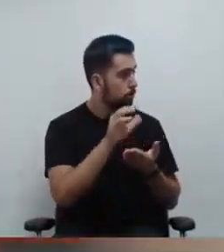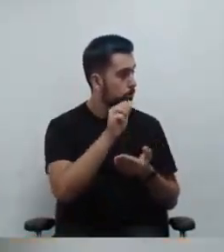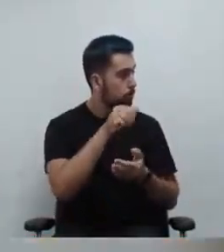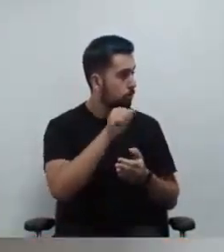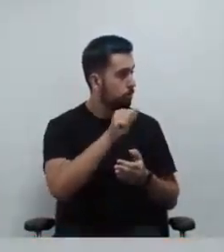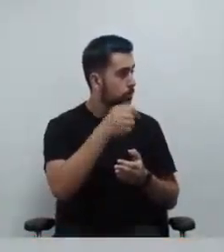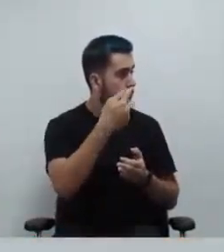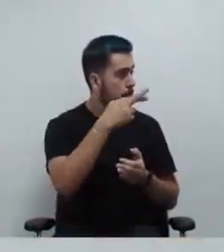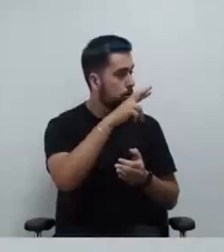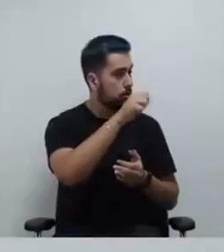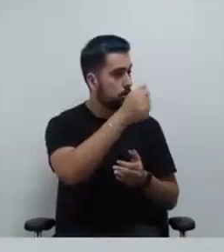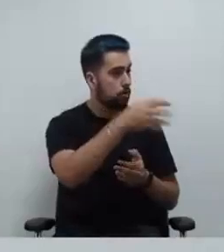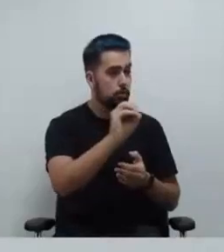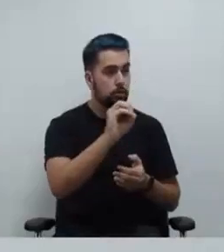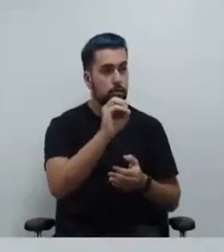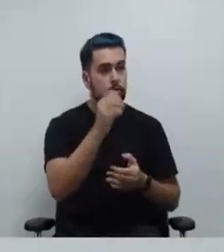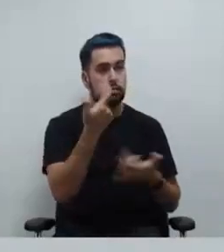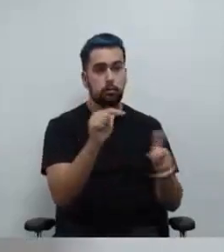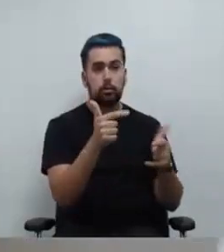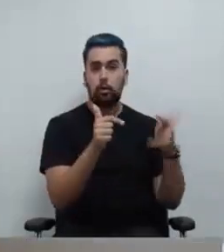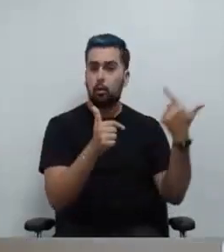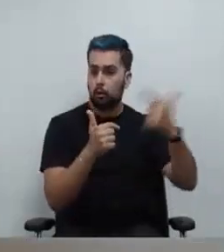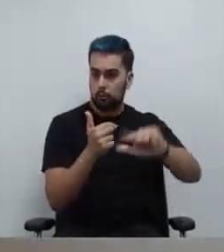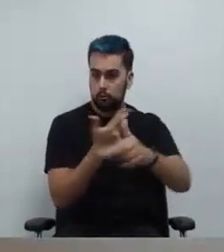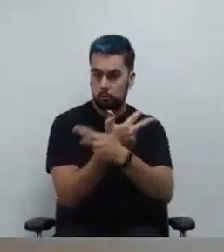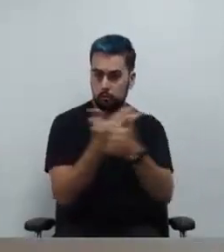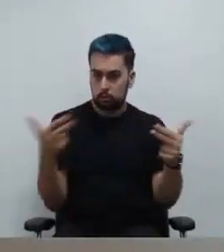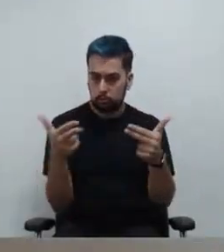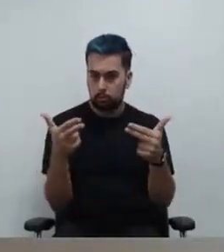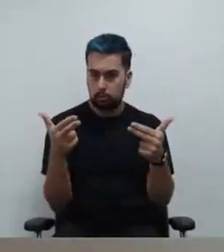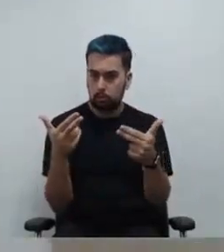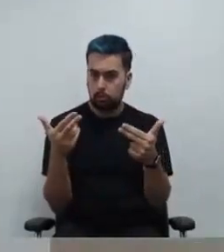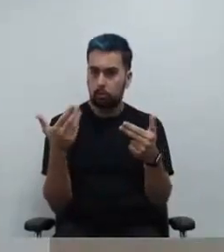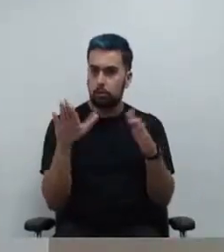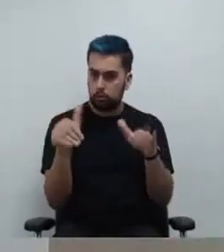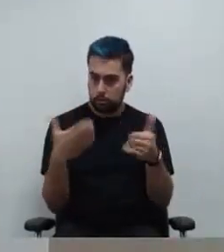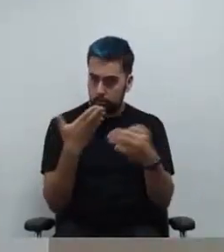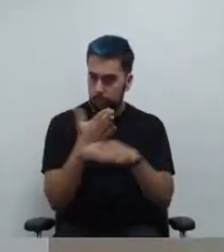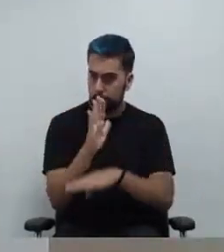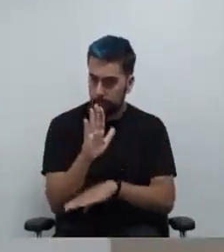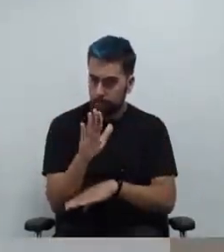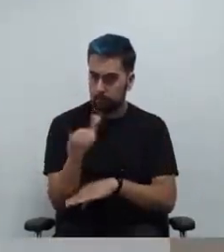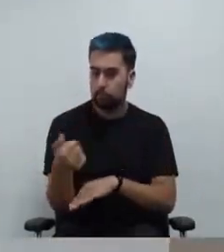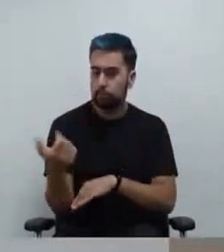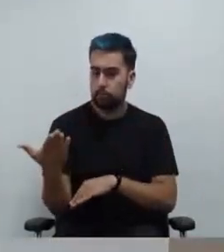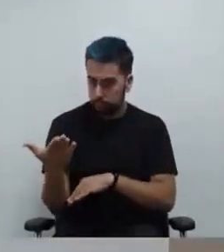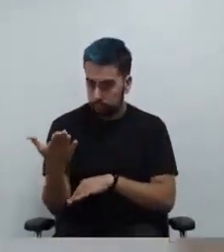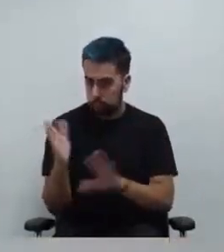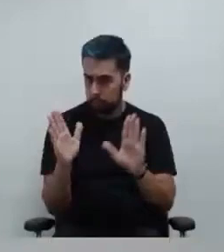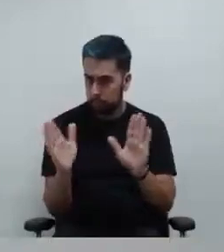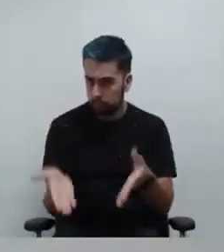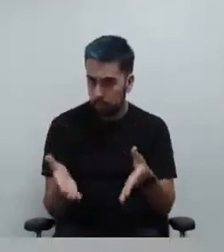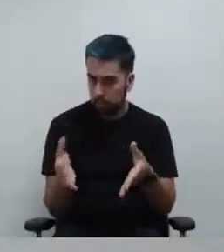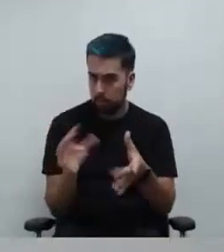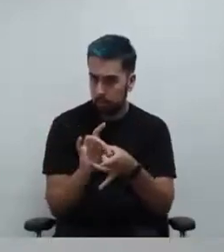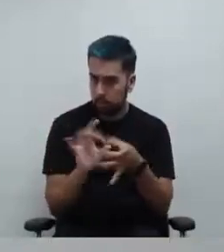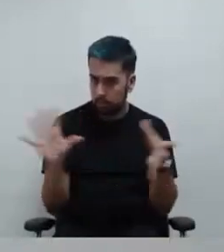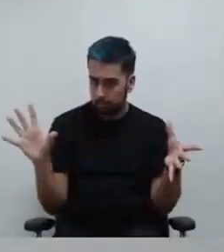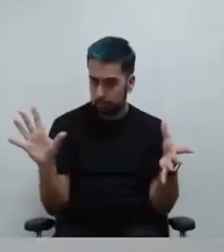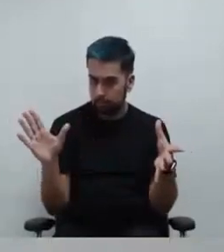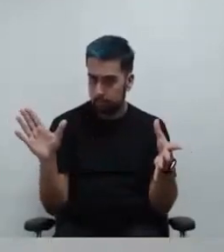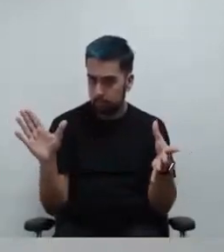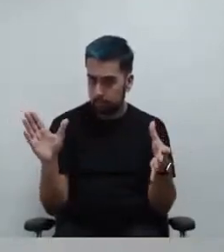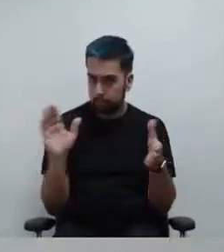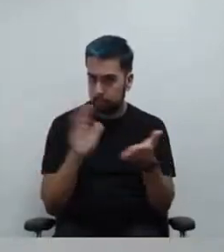com essa impugnação não há outros recursos, a lista está aprovada, então está autorizada